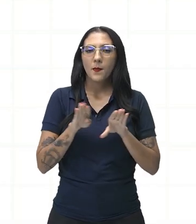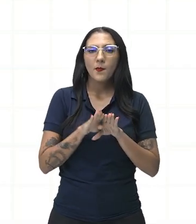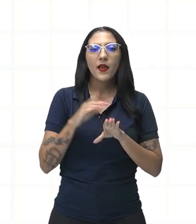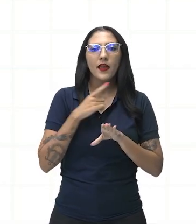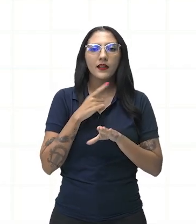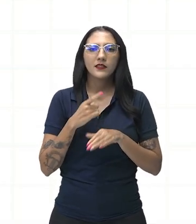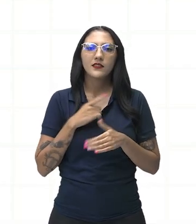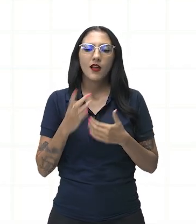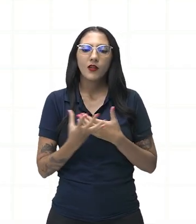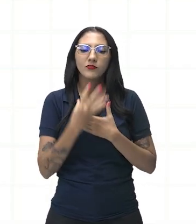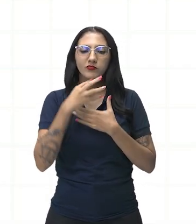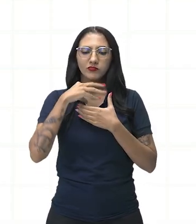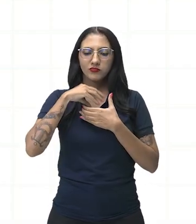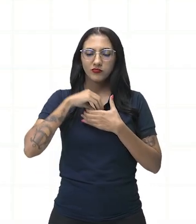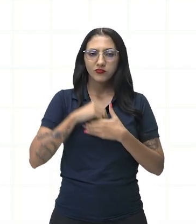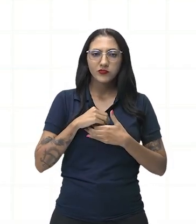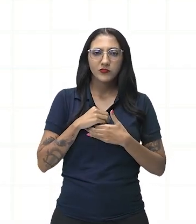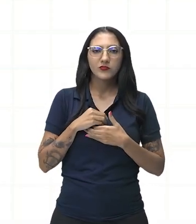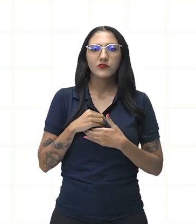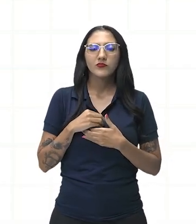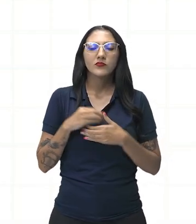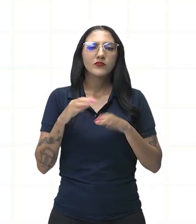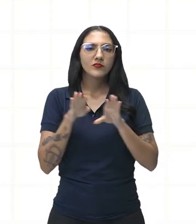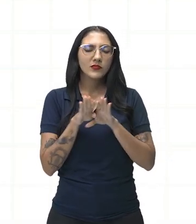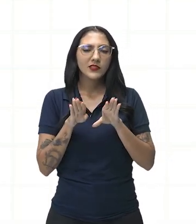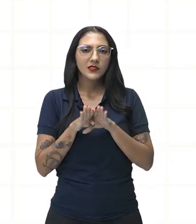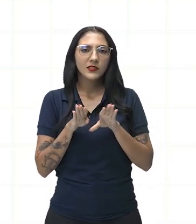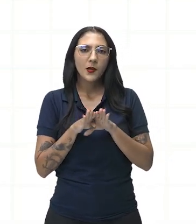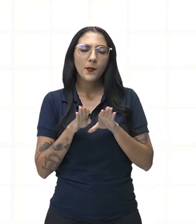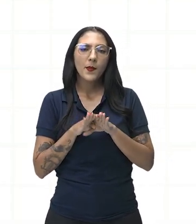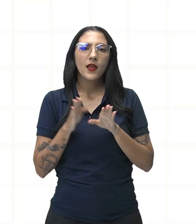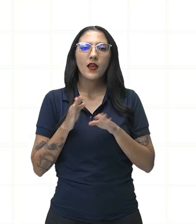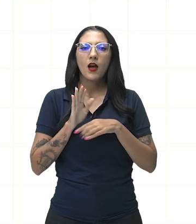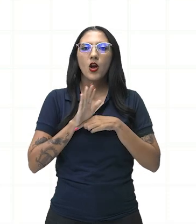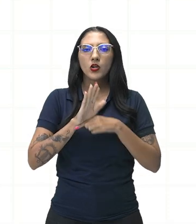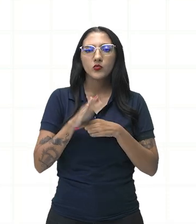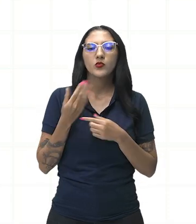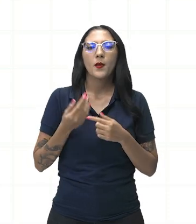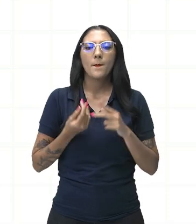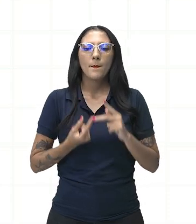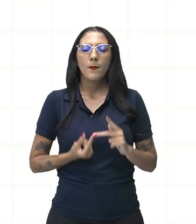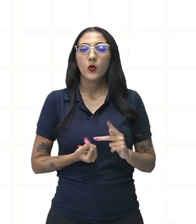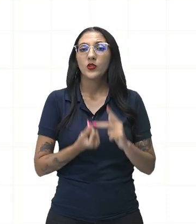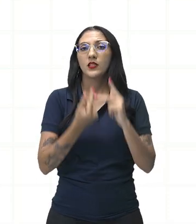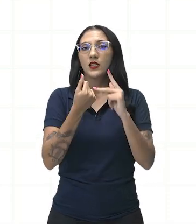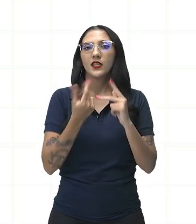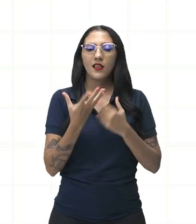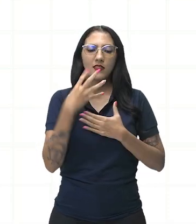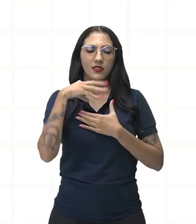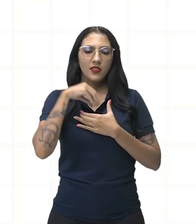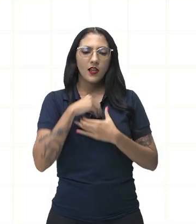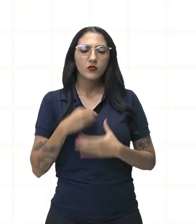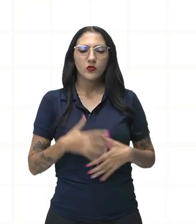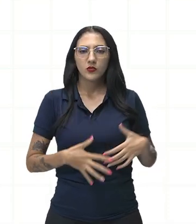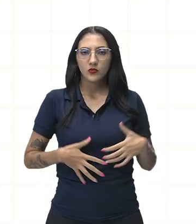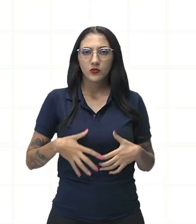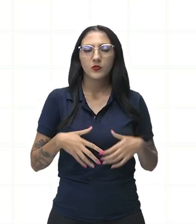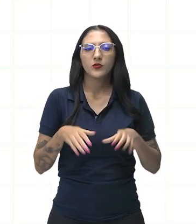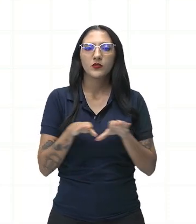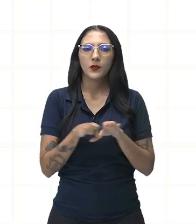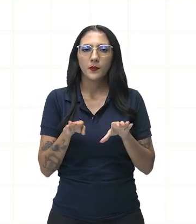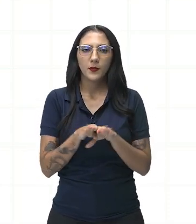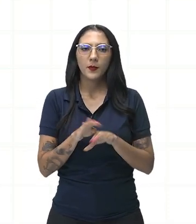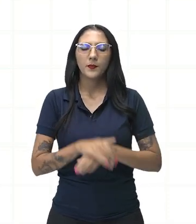suco gástrico, que é o suco que auxilia na digestão de proteínas lá no nosso estômago.